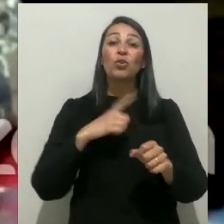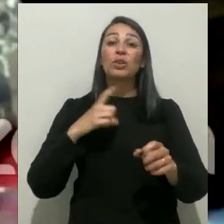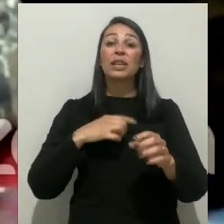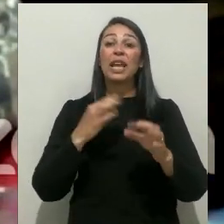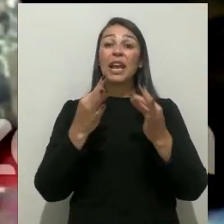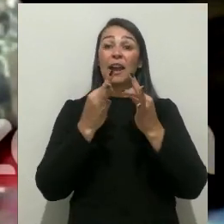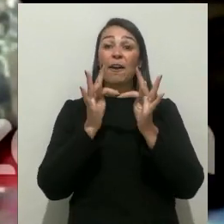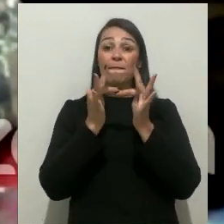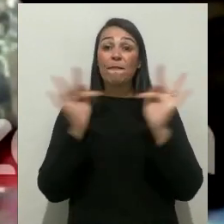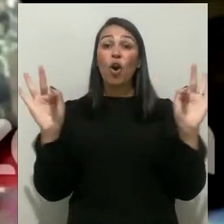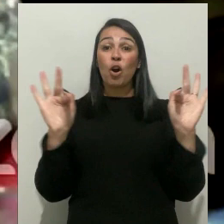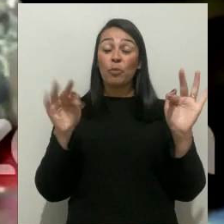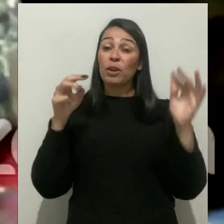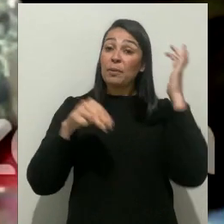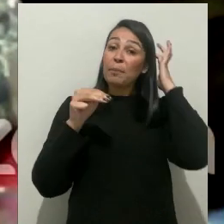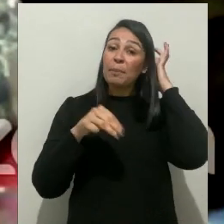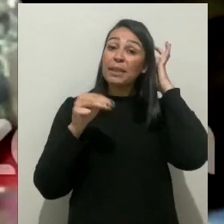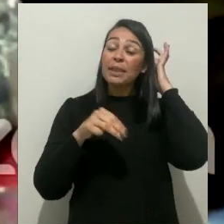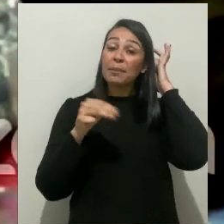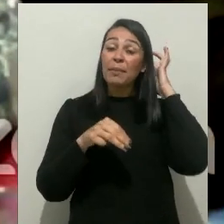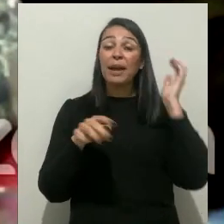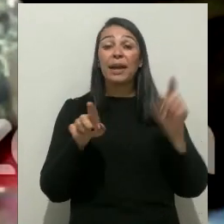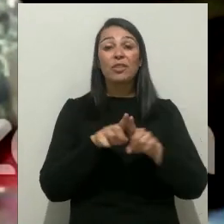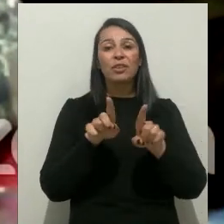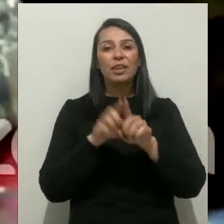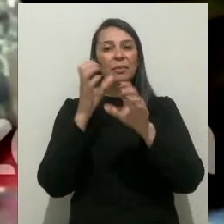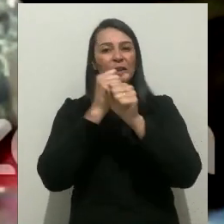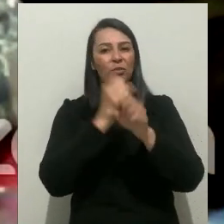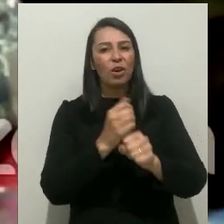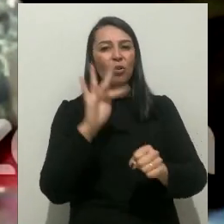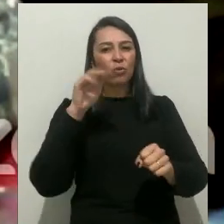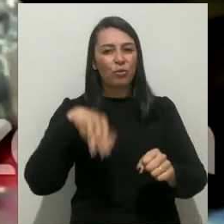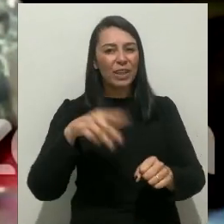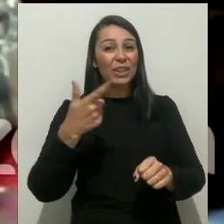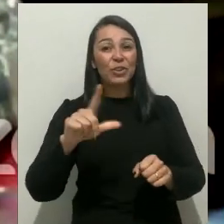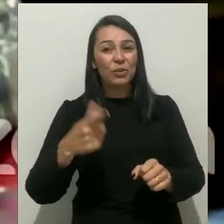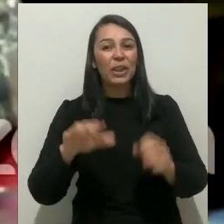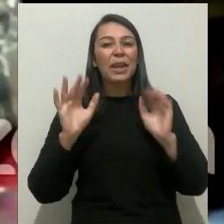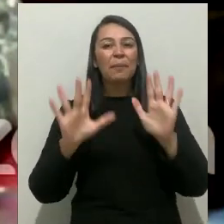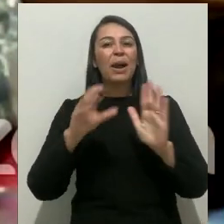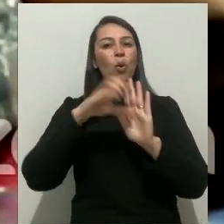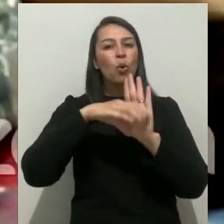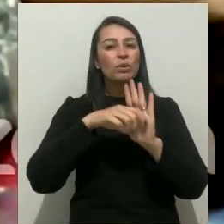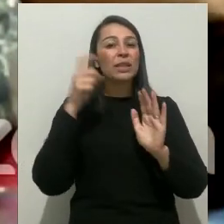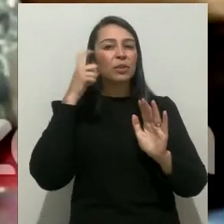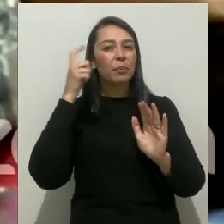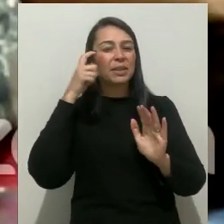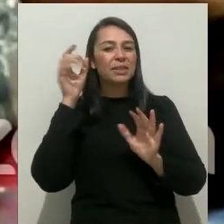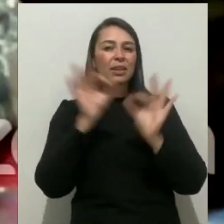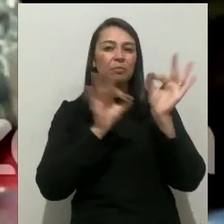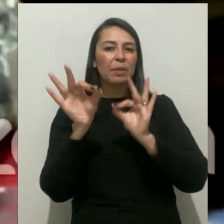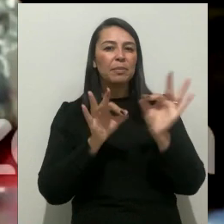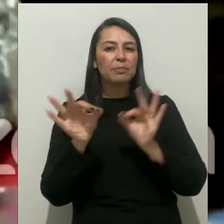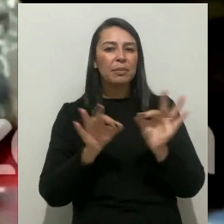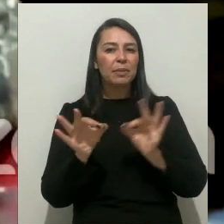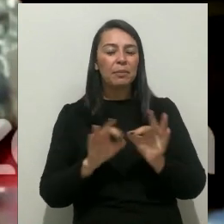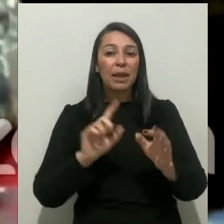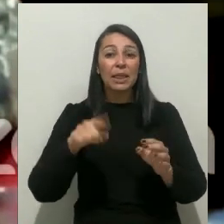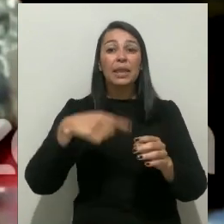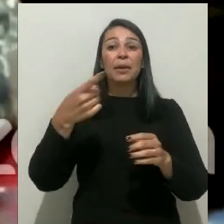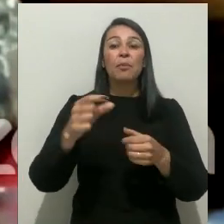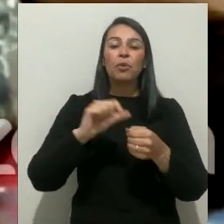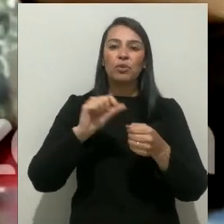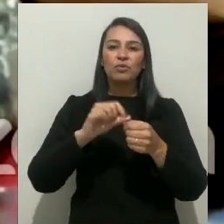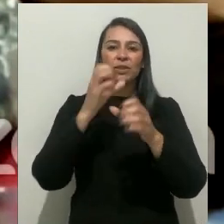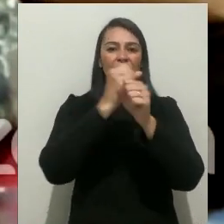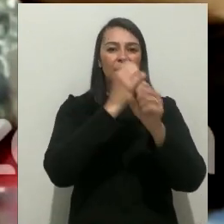matemáticas, que ele sabe. Claro, o cálculo final não está, mas está em todo o conceito pensado para que o Albert Clocu depois fizesse o